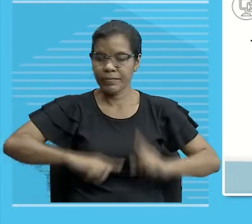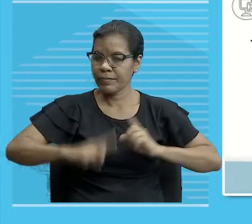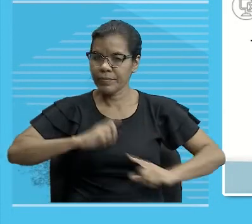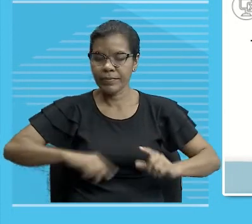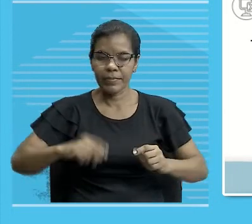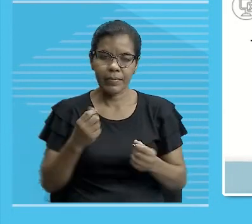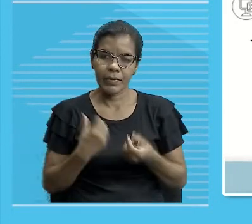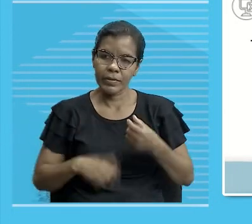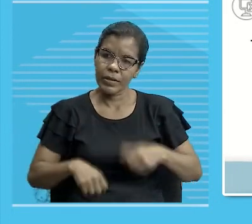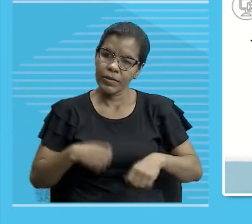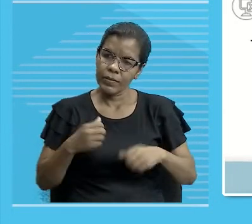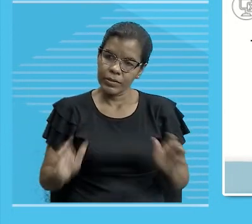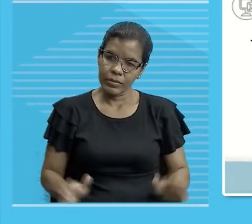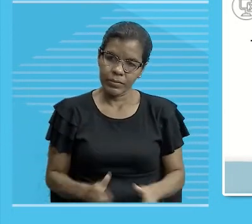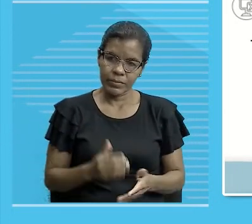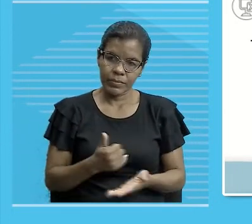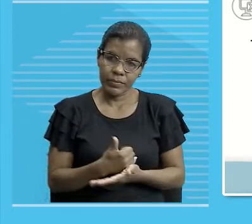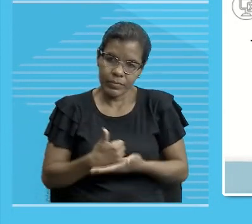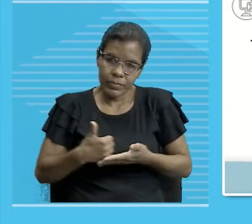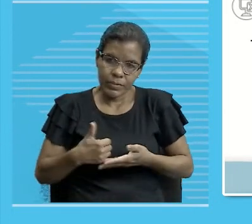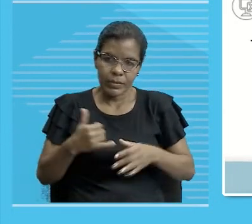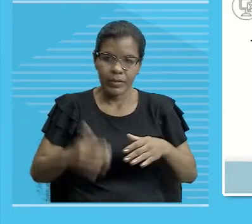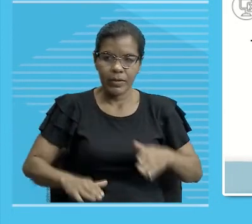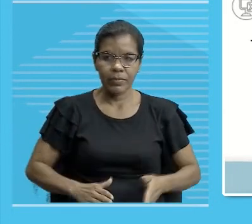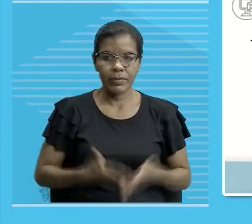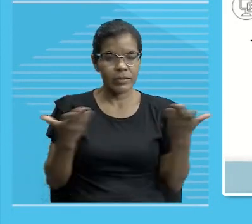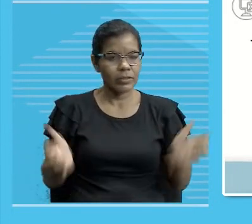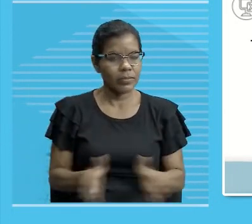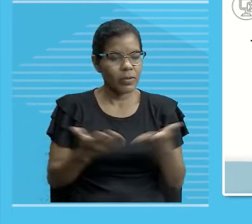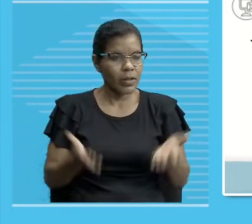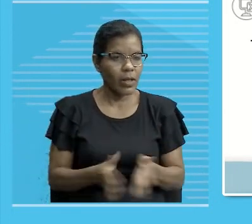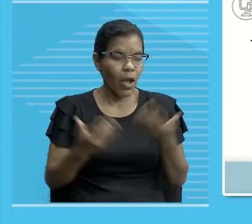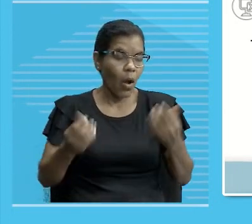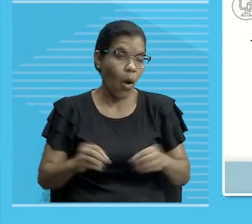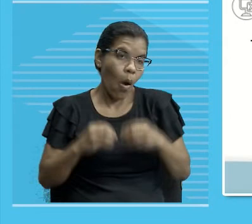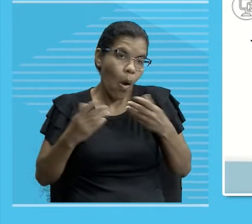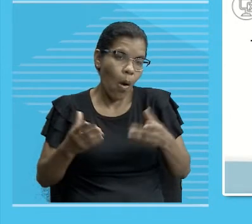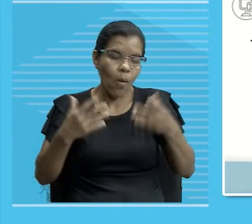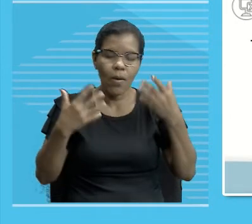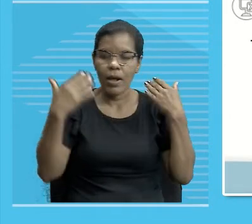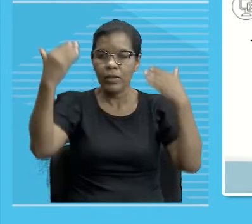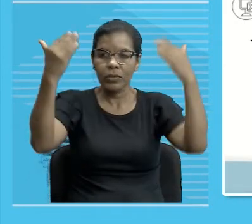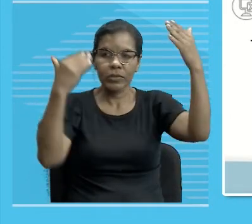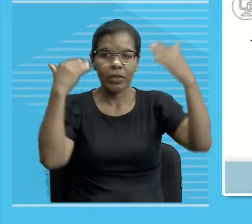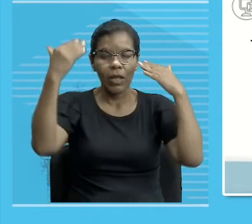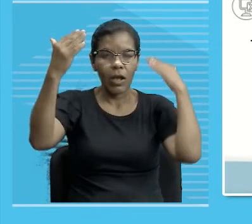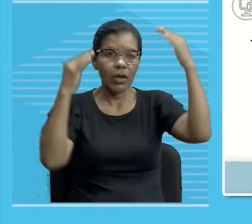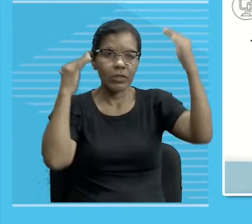droga estimulante, também pode, ou pode ser uma droga alucinógena. Depende do tipo de droga considerada.